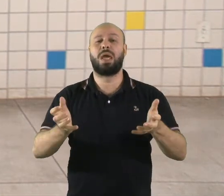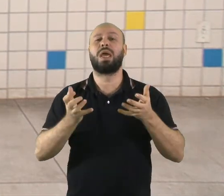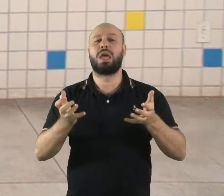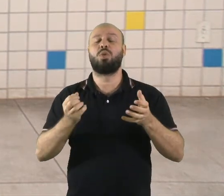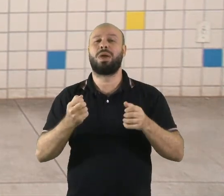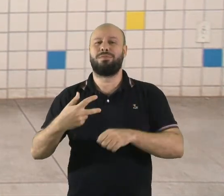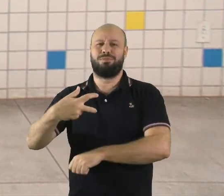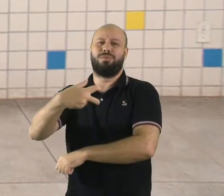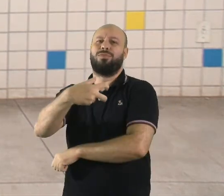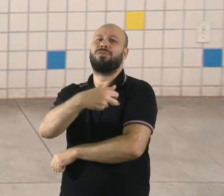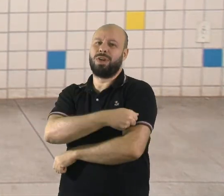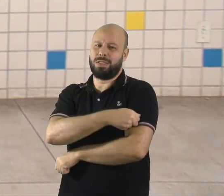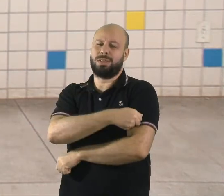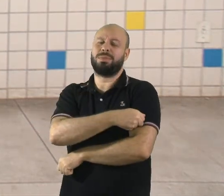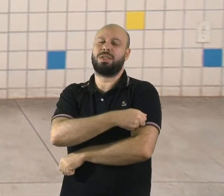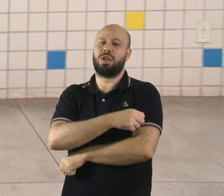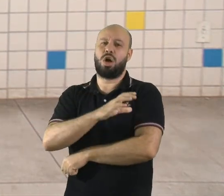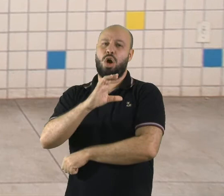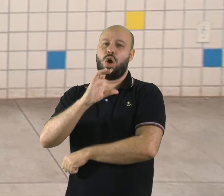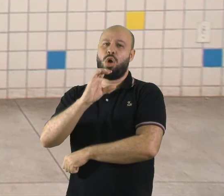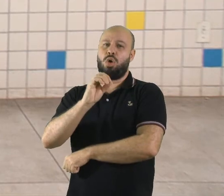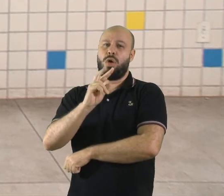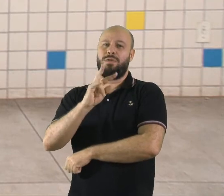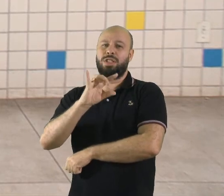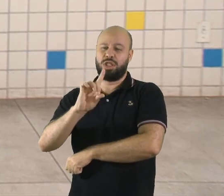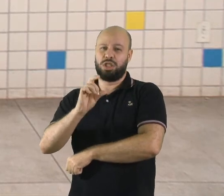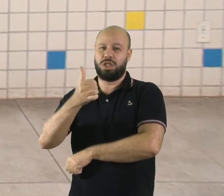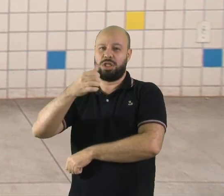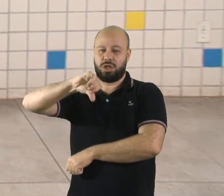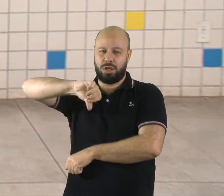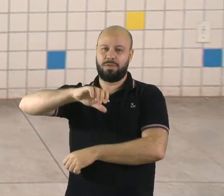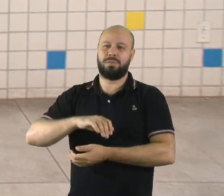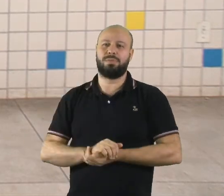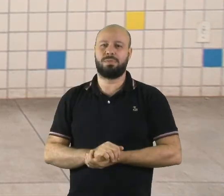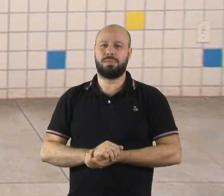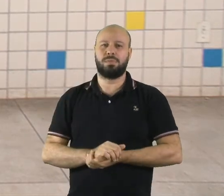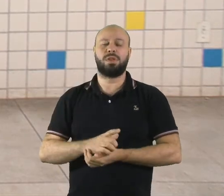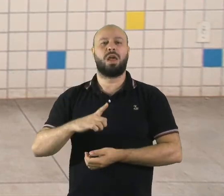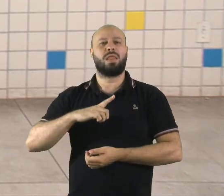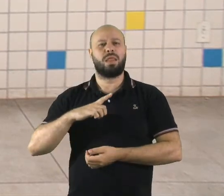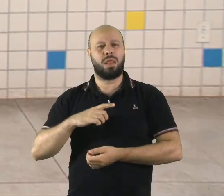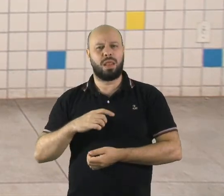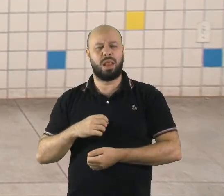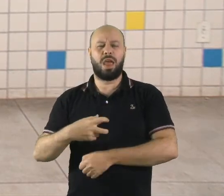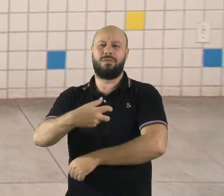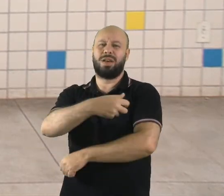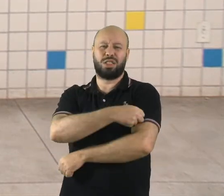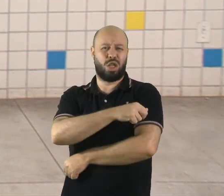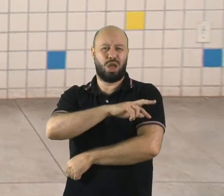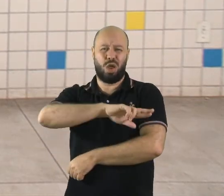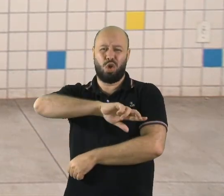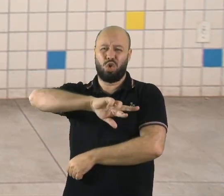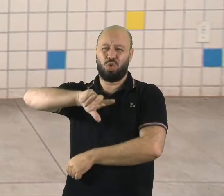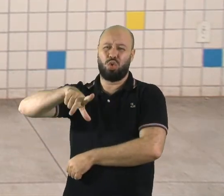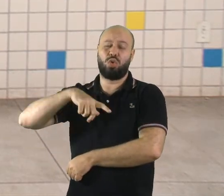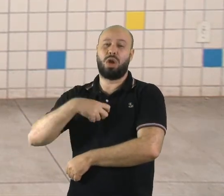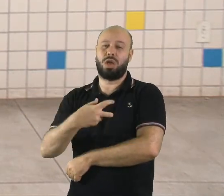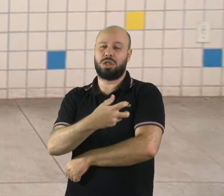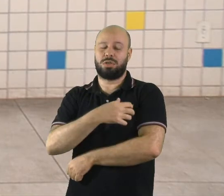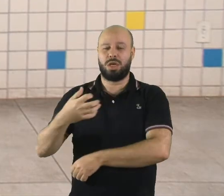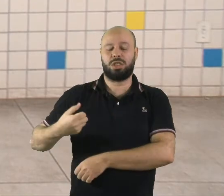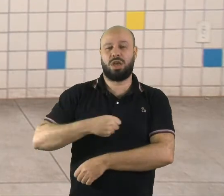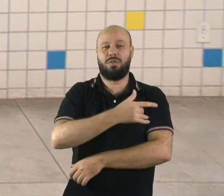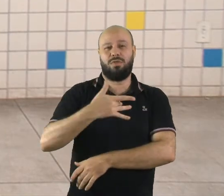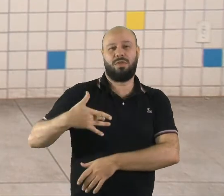vacina para o Covid-19. Existem outras vacinas que já salvaram muitas vidas e